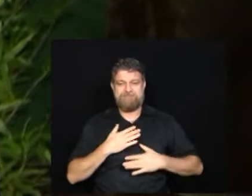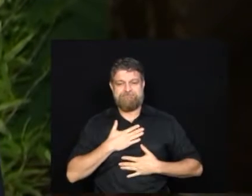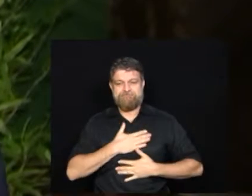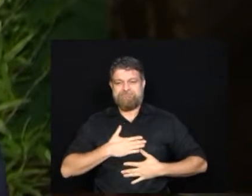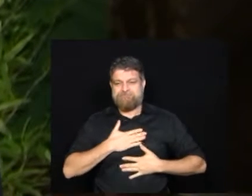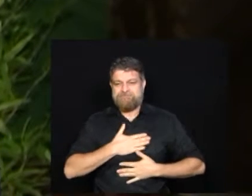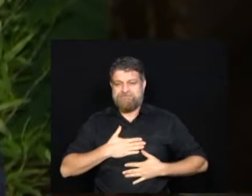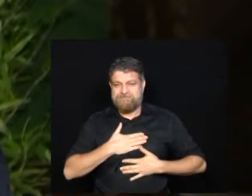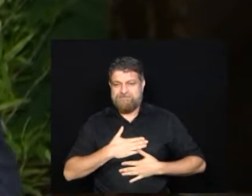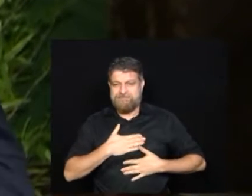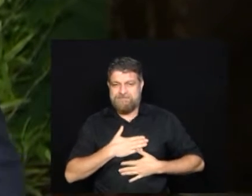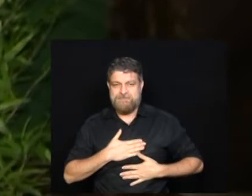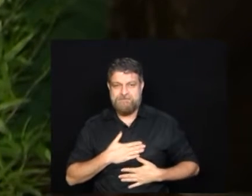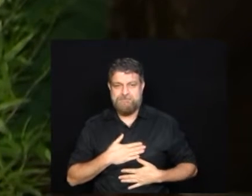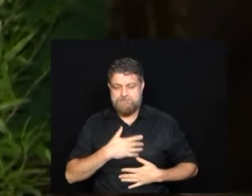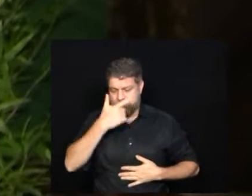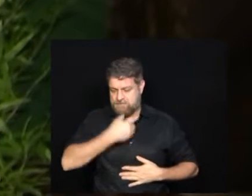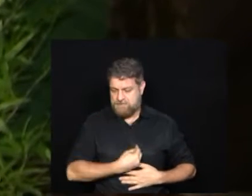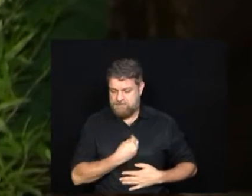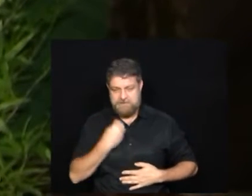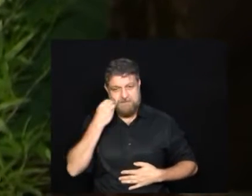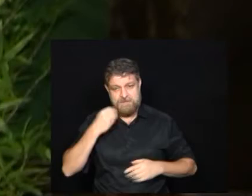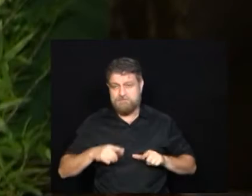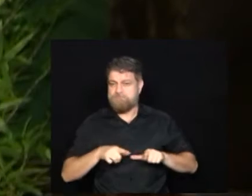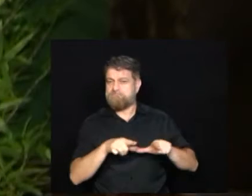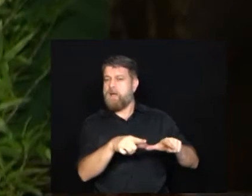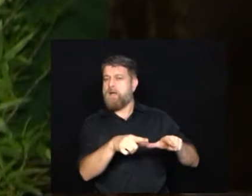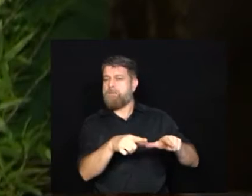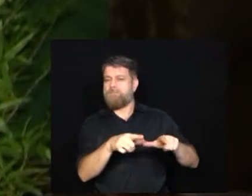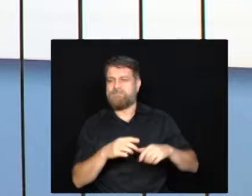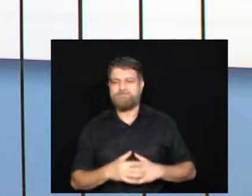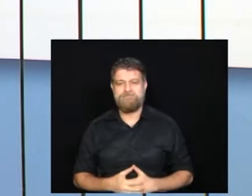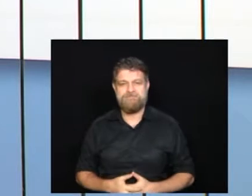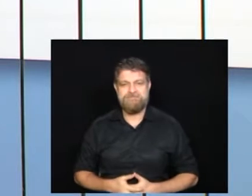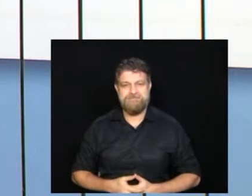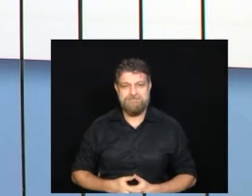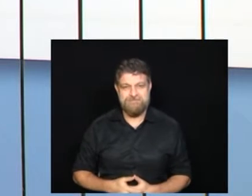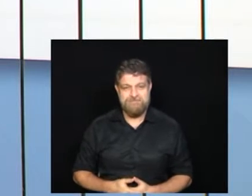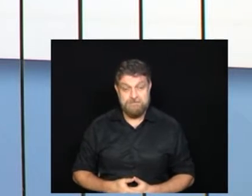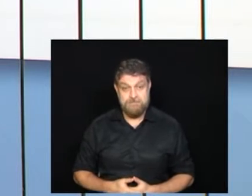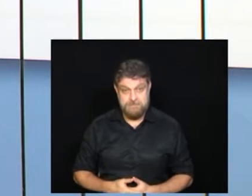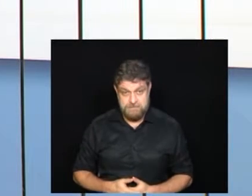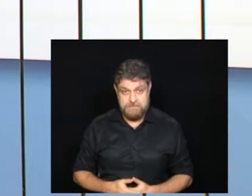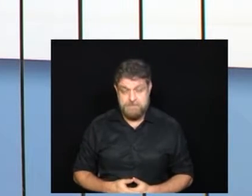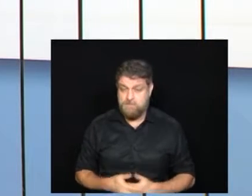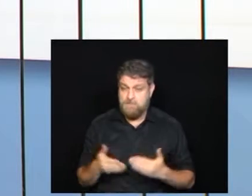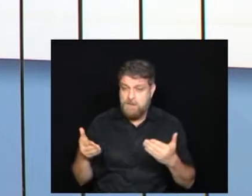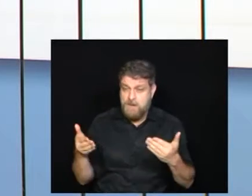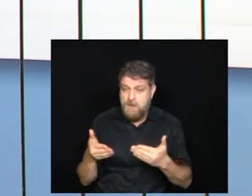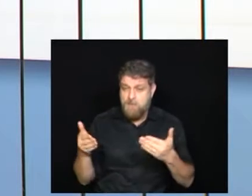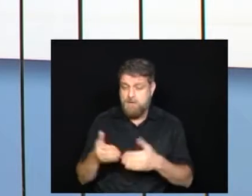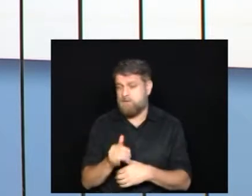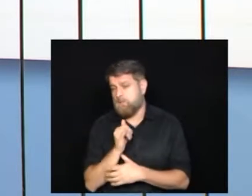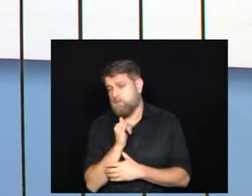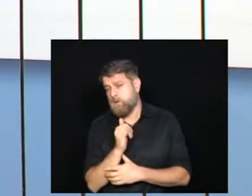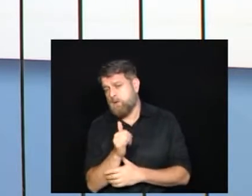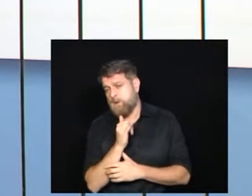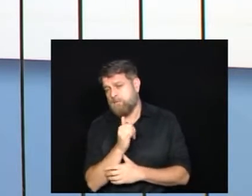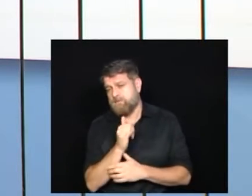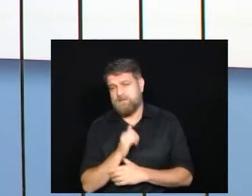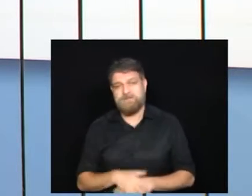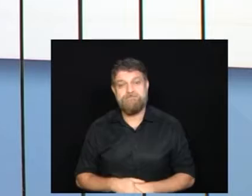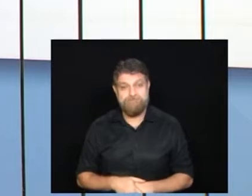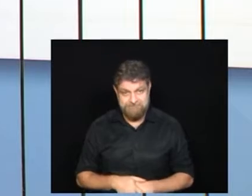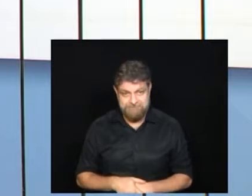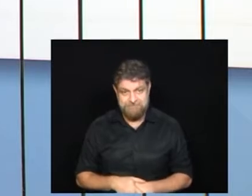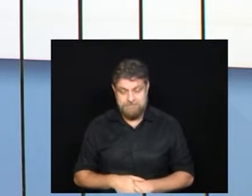satisfeito em poder estar vivendo esse momento aqui. E agora a gente vai falar sobre uma